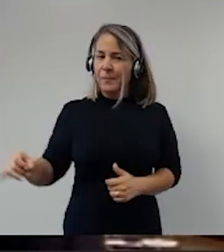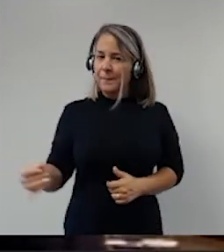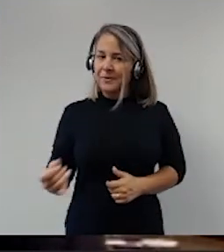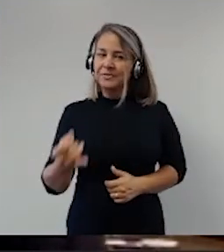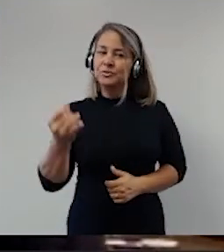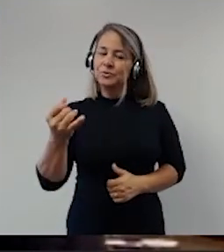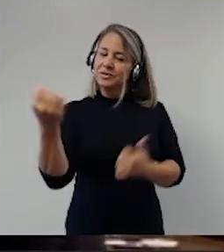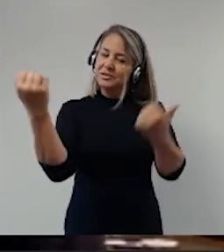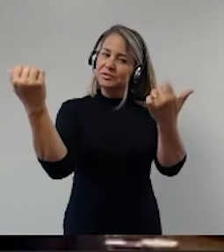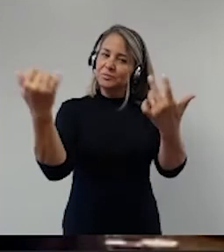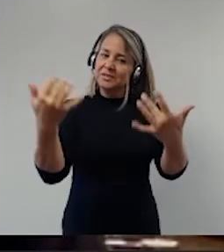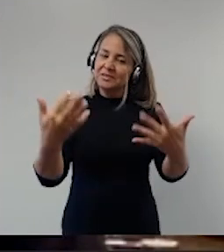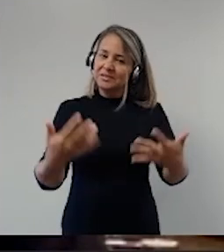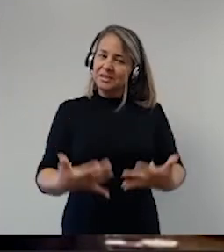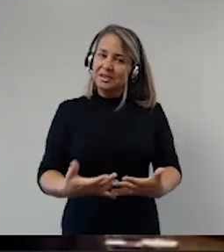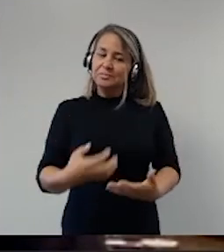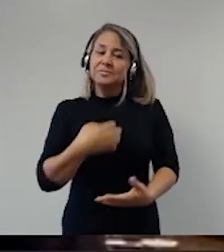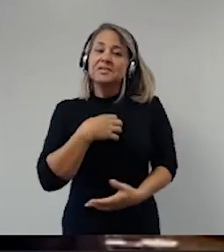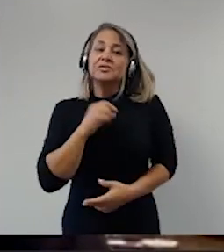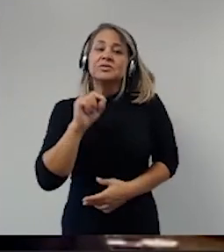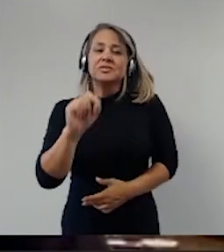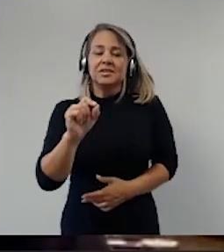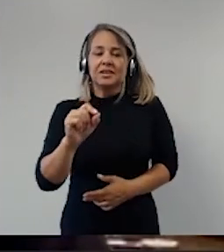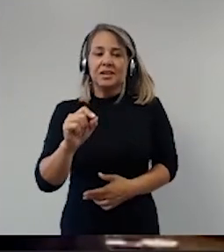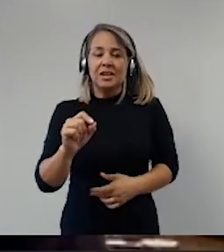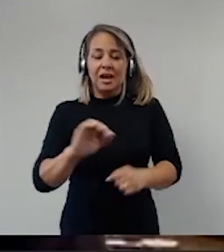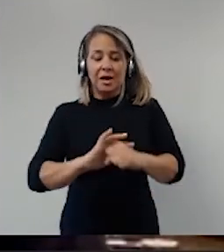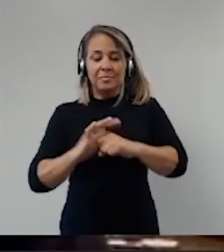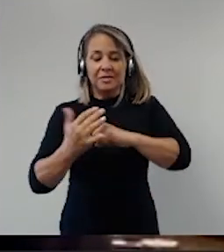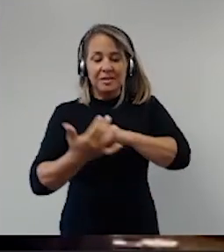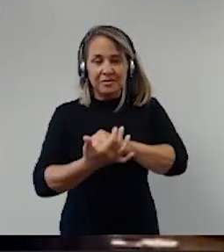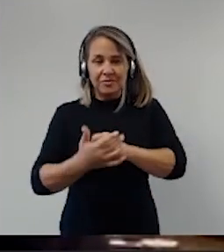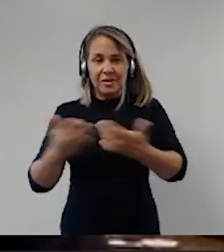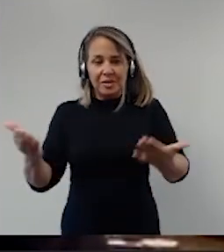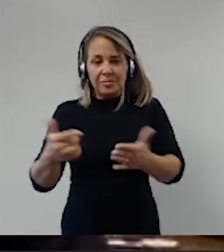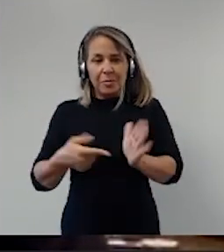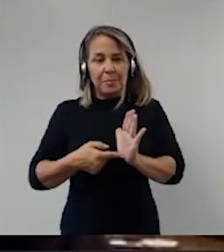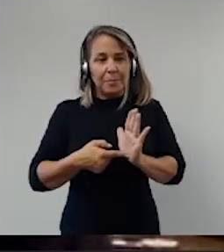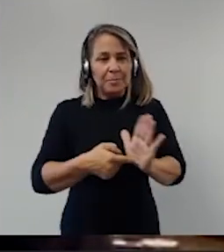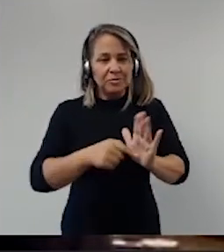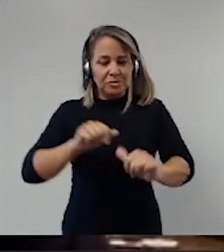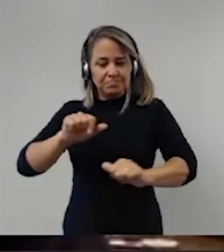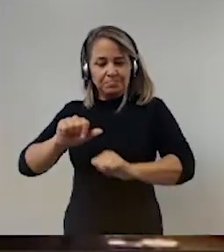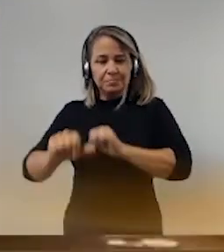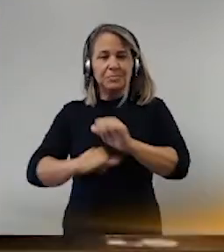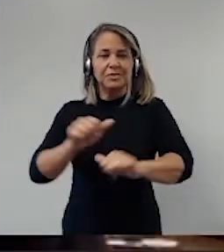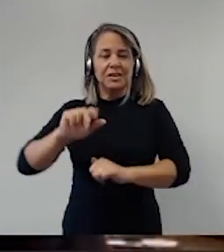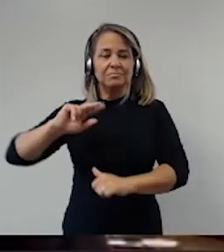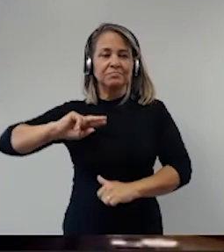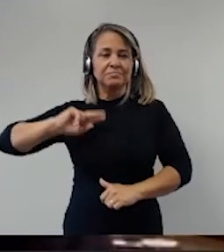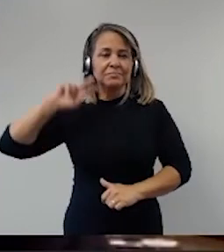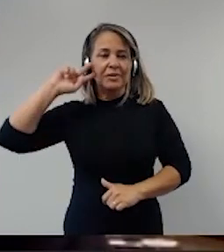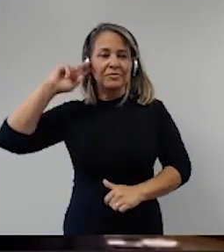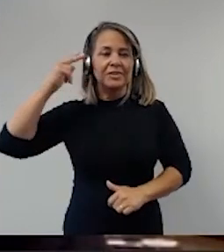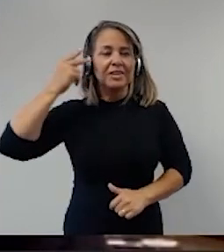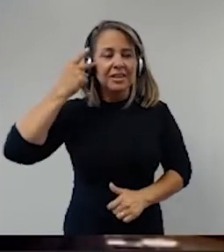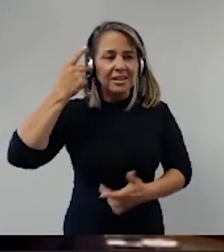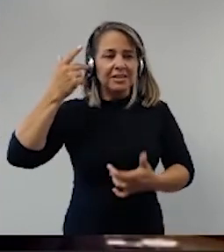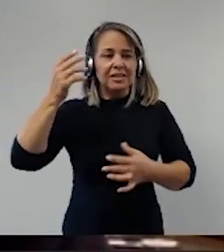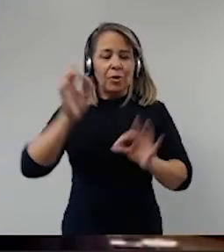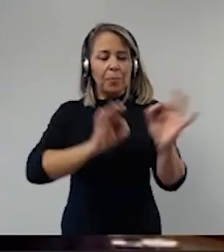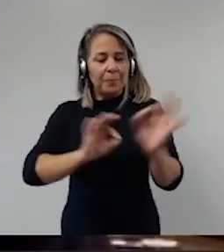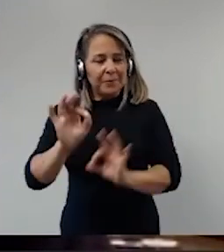tua expressão, no sentido de que a pandemia veio para ressignificar a nossa vida, nosso